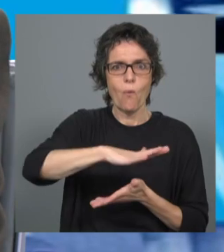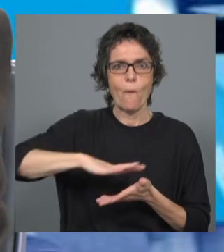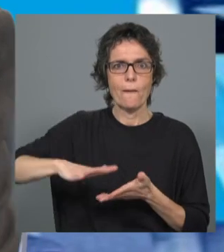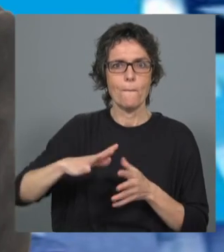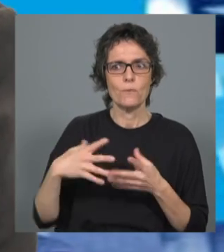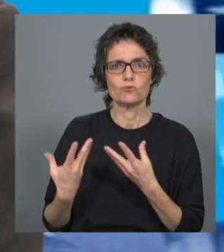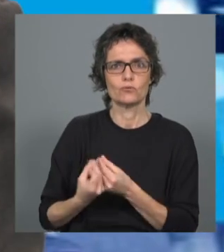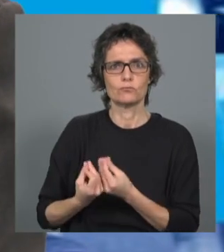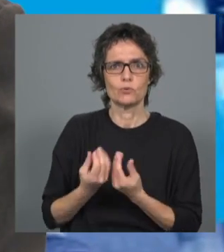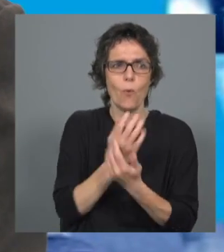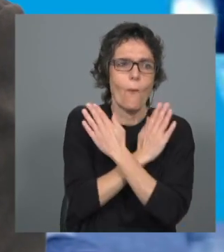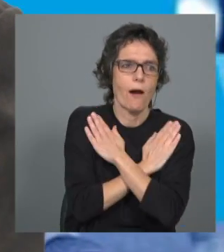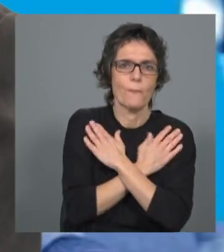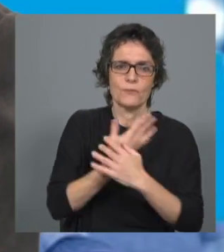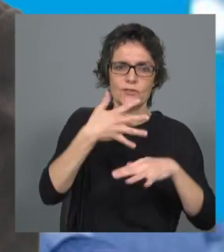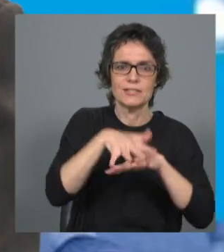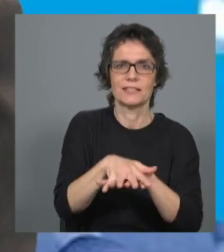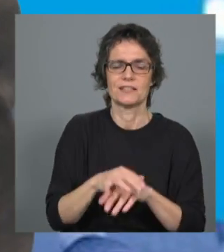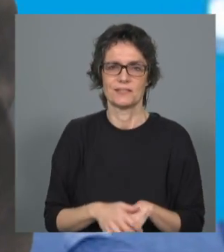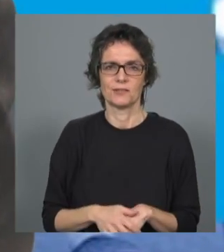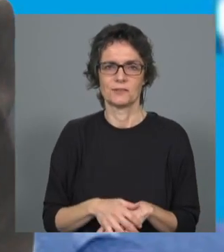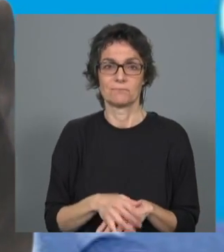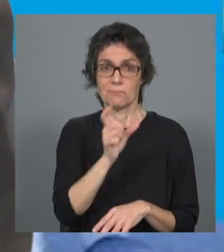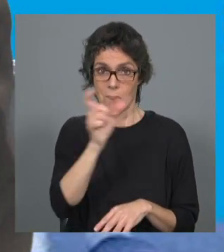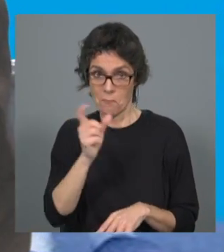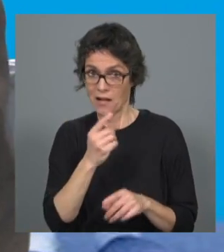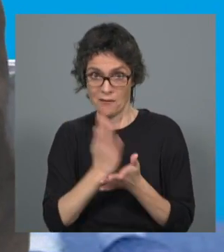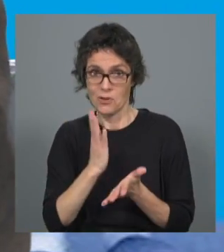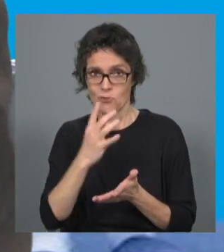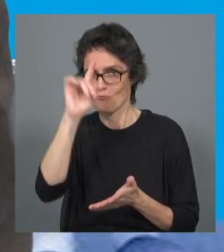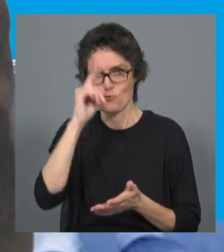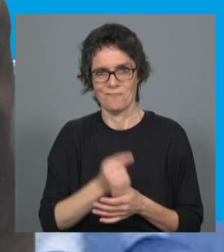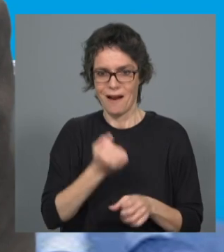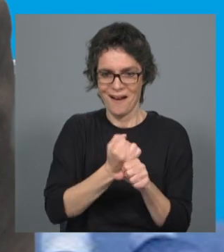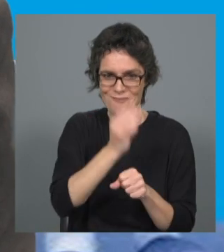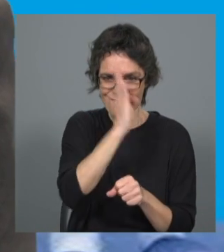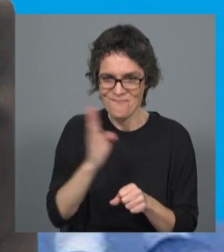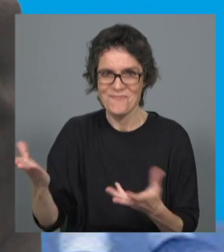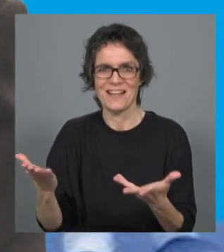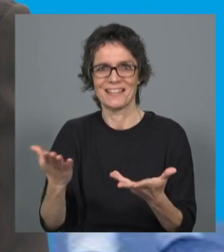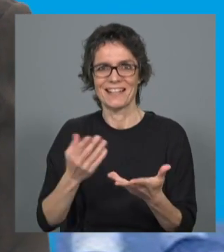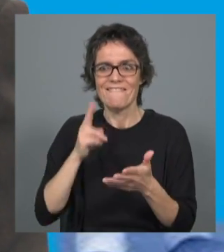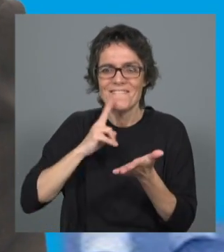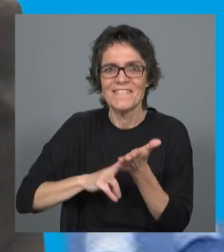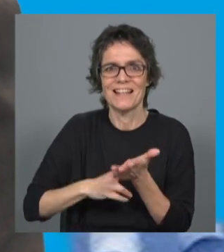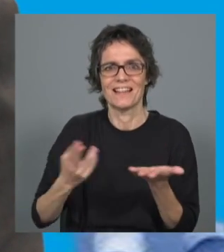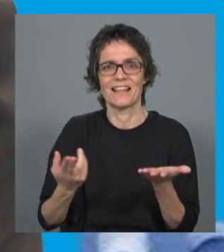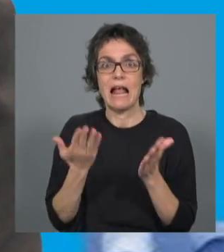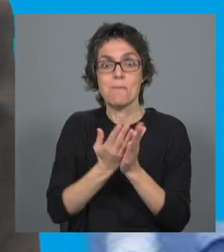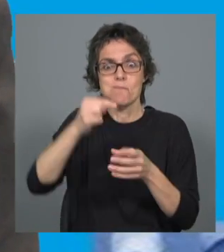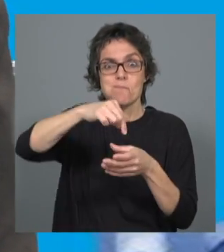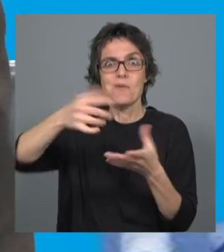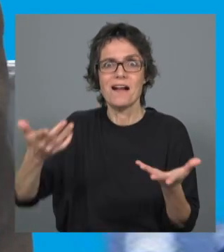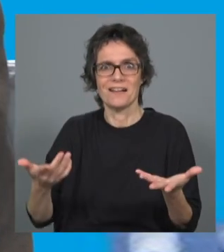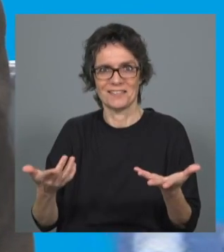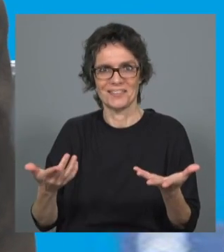a integração, não são só palavras, são atos concretos que nós vamos ter nas nossas escolas, que vêm ajudar a reforçar